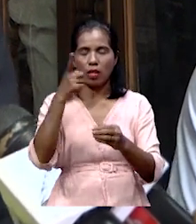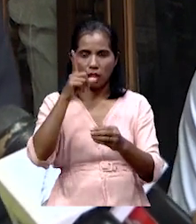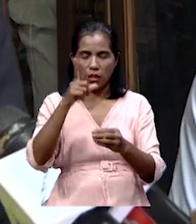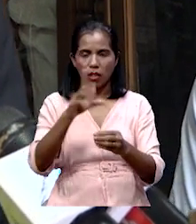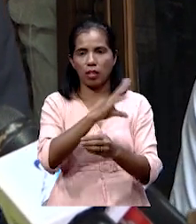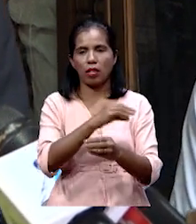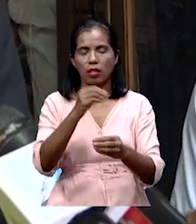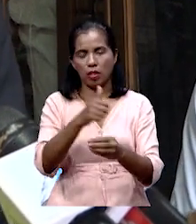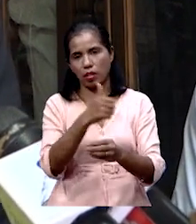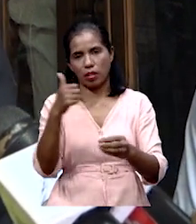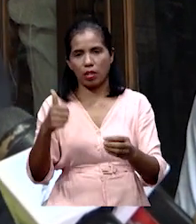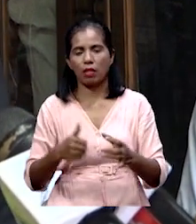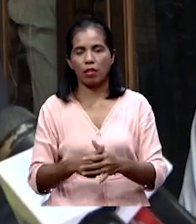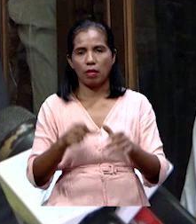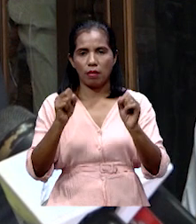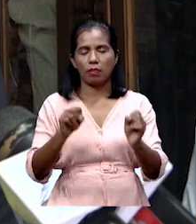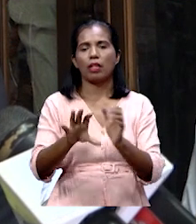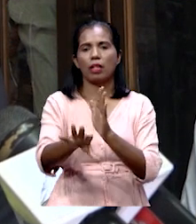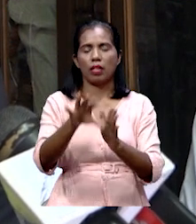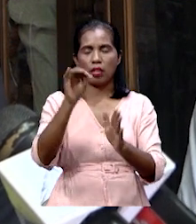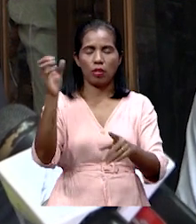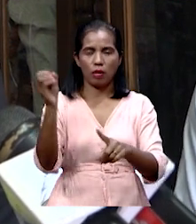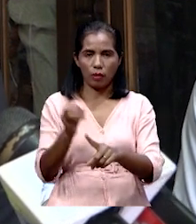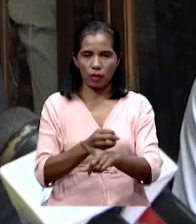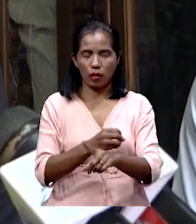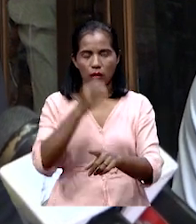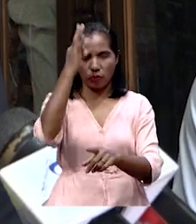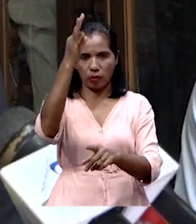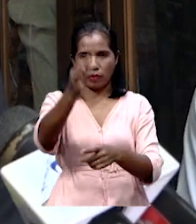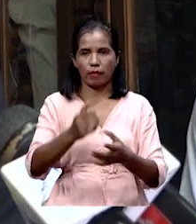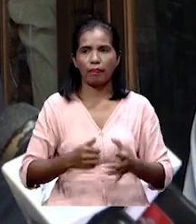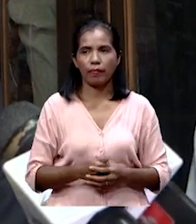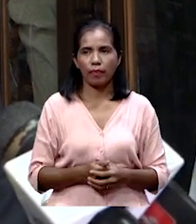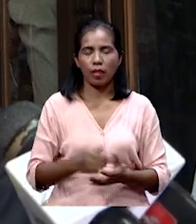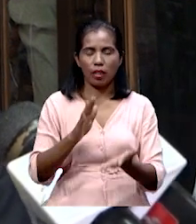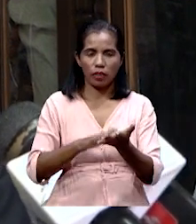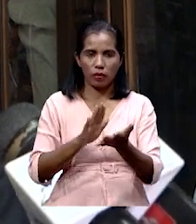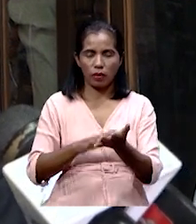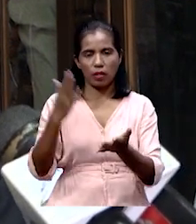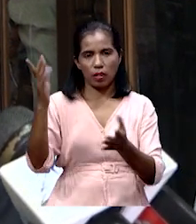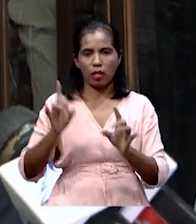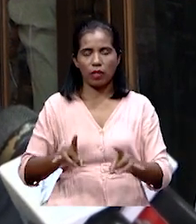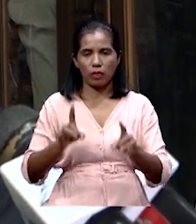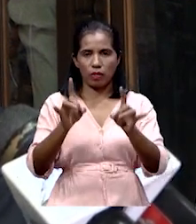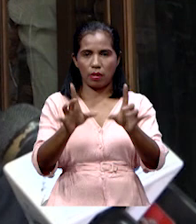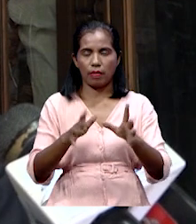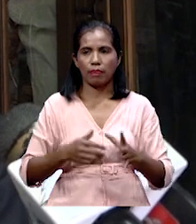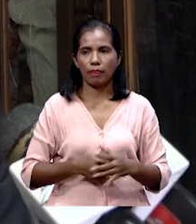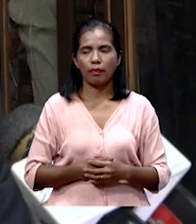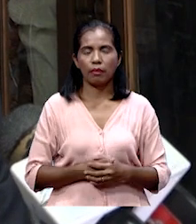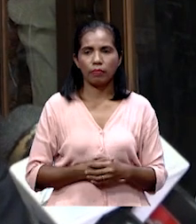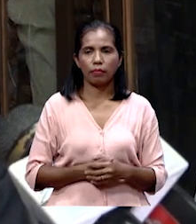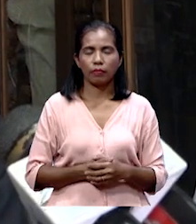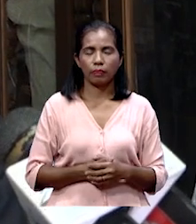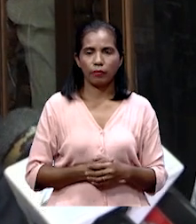o sel-sel tang bel hetang oportunidade ia futuro mai ba sekolah Australia between the Australian